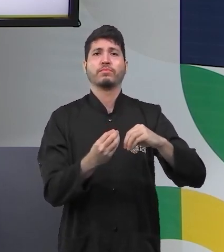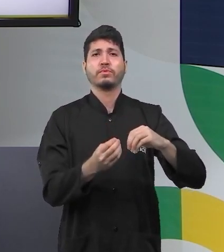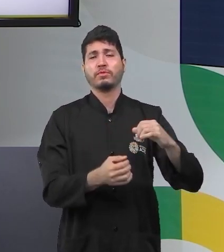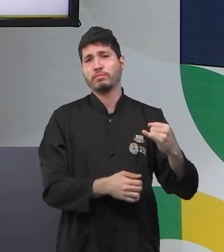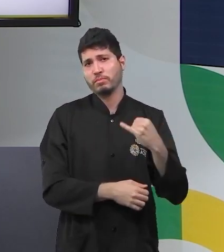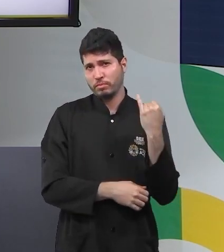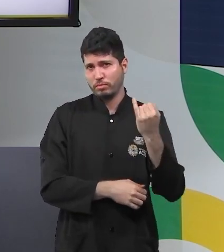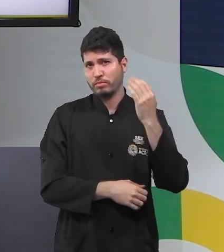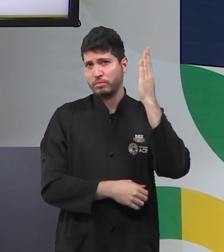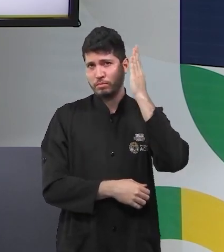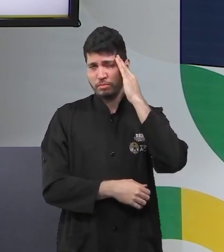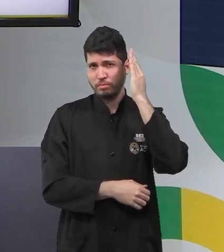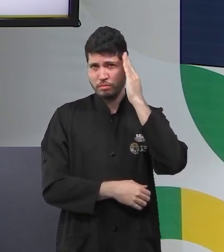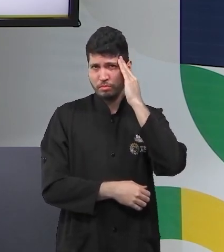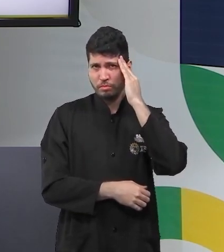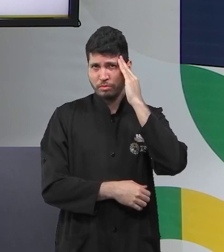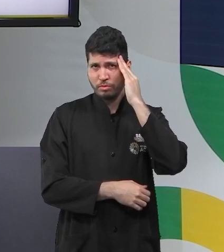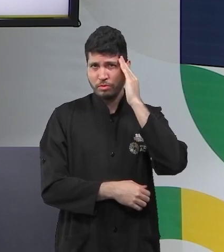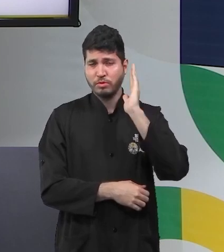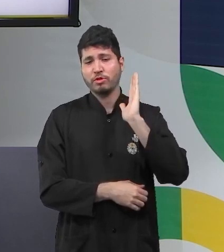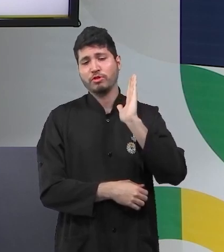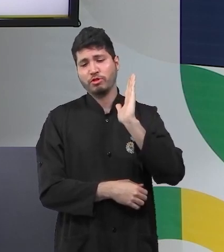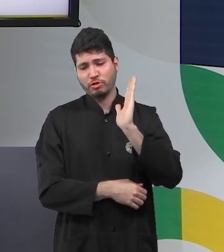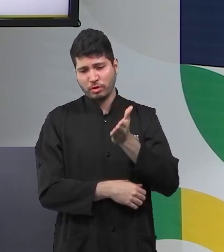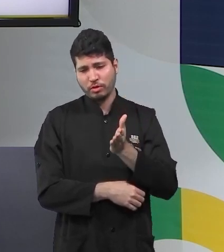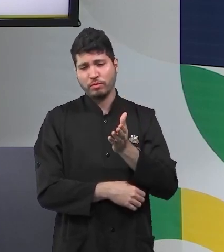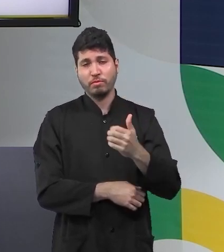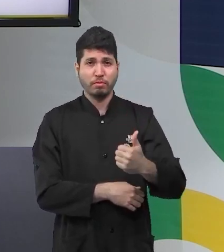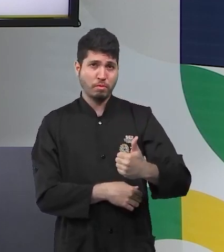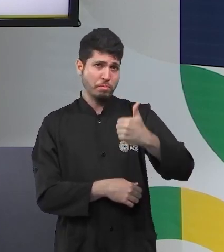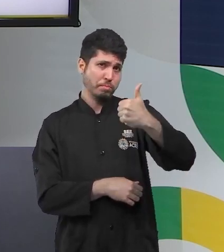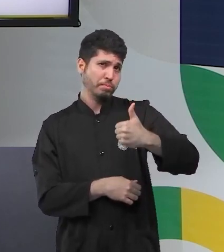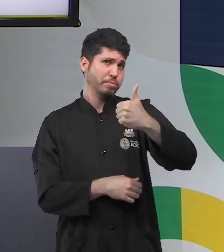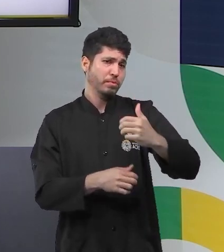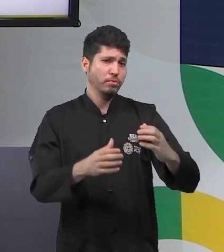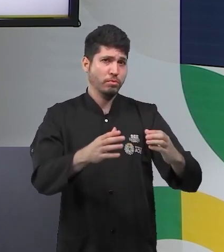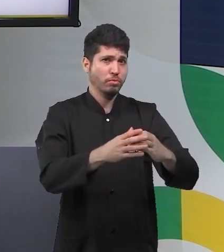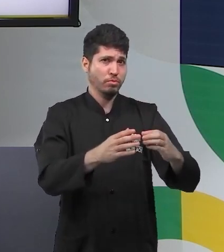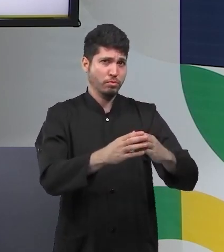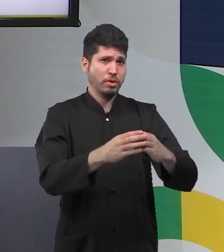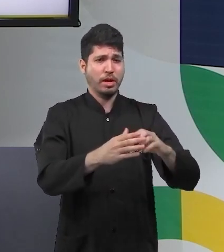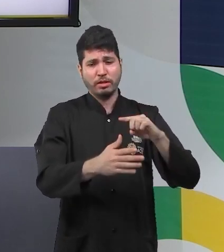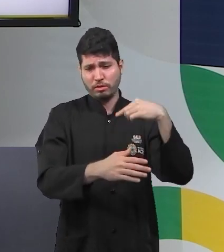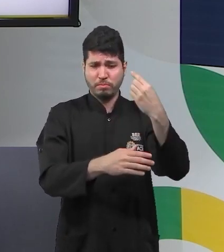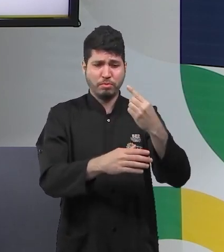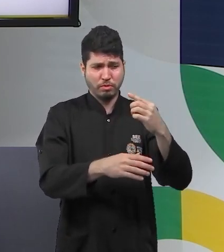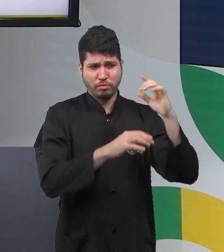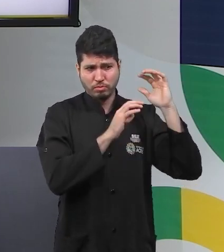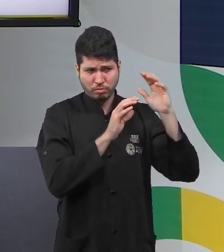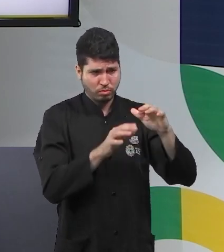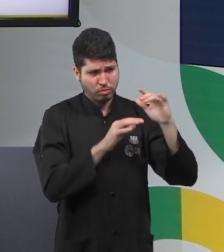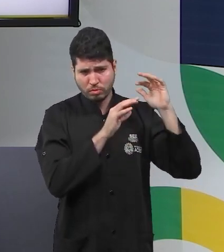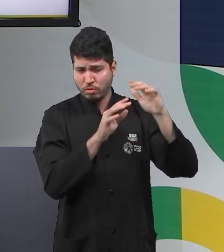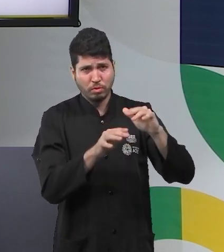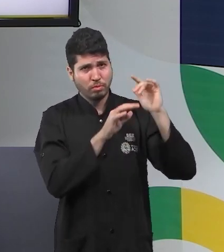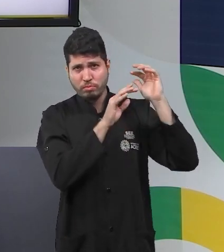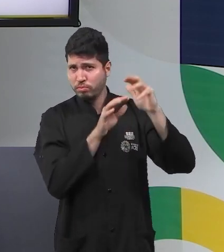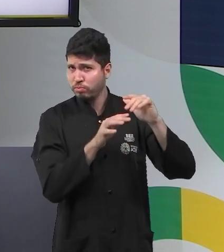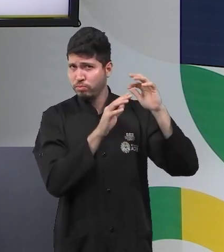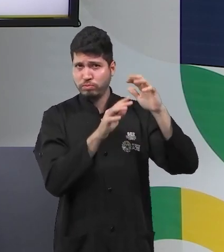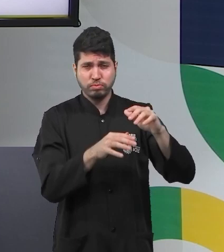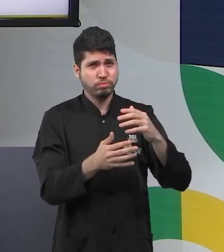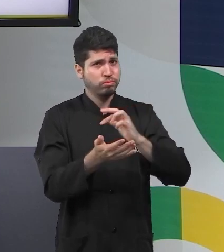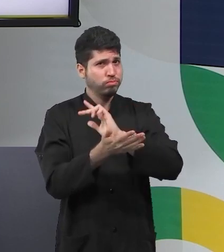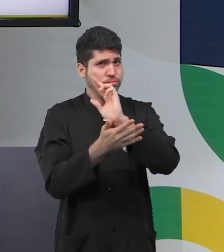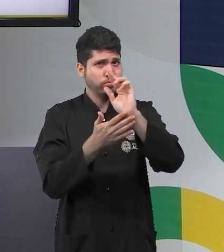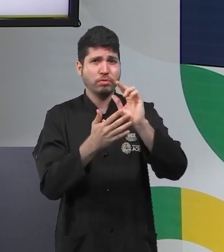entender que já existia uma matriz identitária. E ela acabou se mesclando, se fundindo e se transformando. E o que a gente